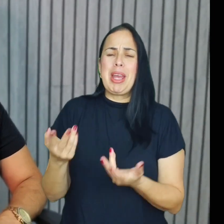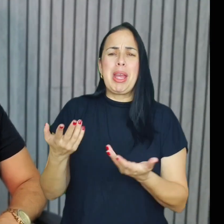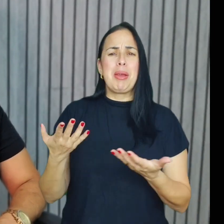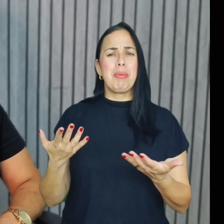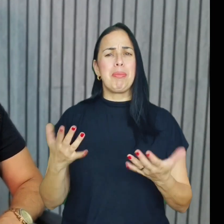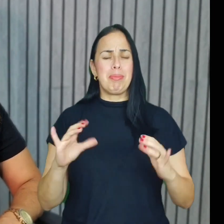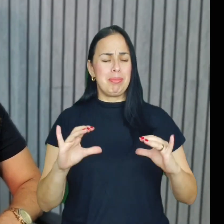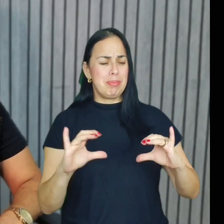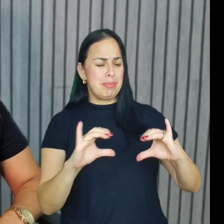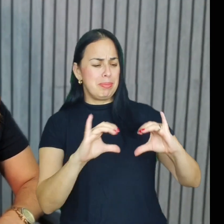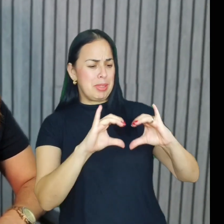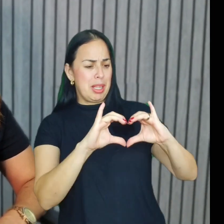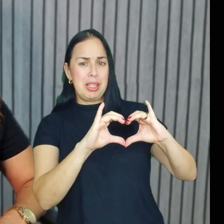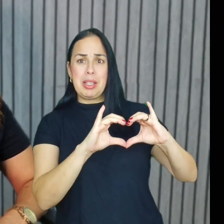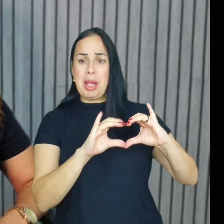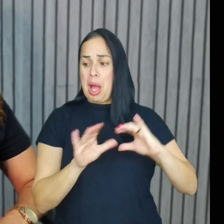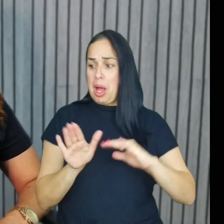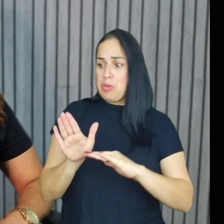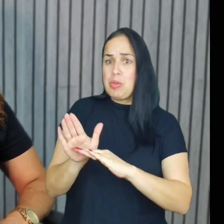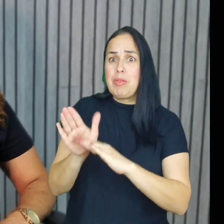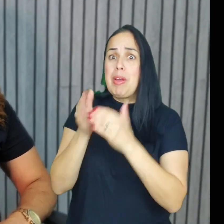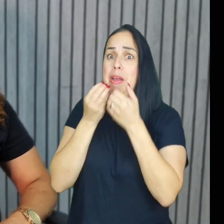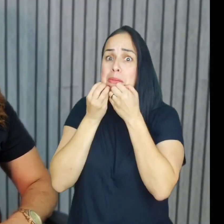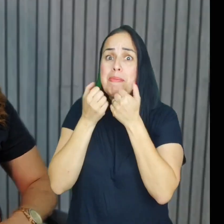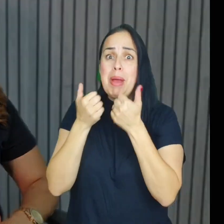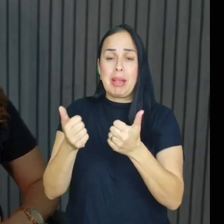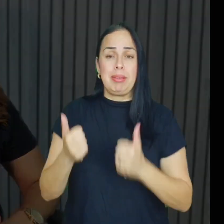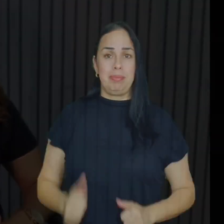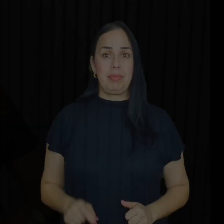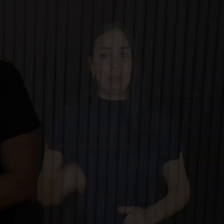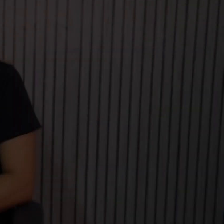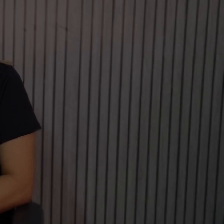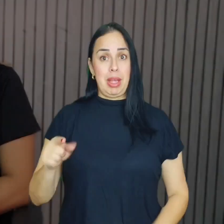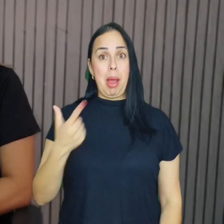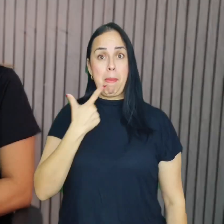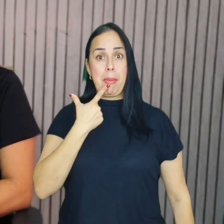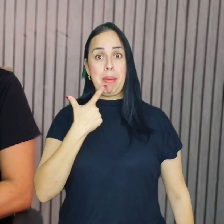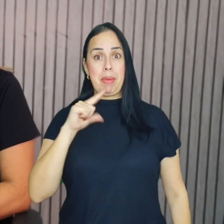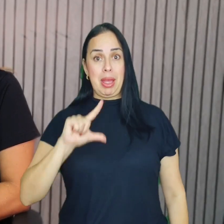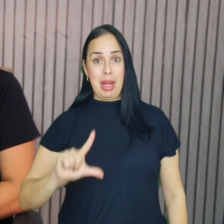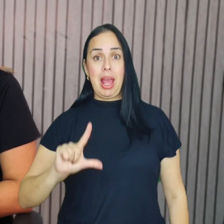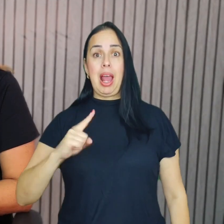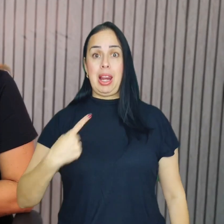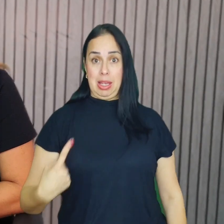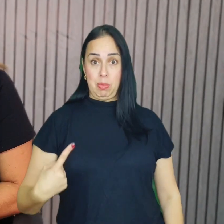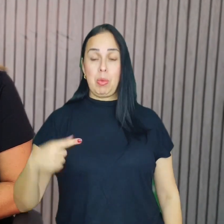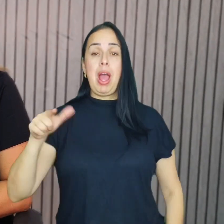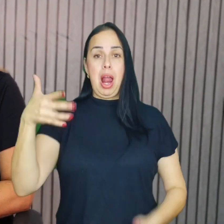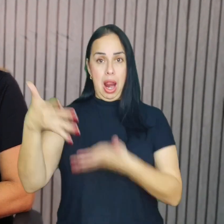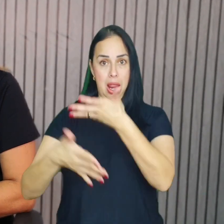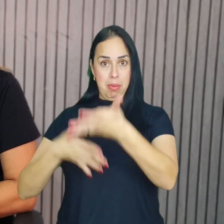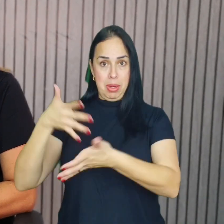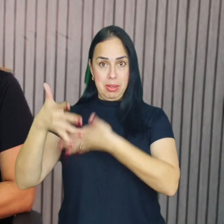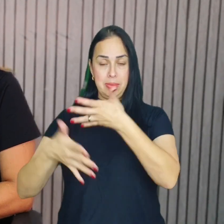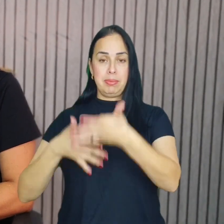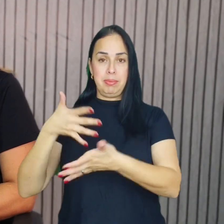Eu consigo ver o quanto isso aqui faz bem para ele. A primeira língua dele, né, é a